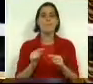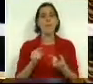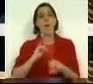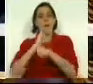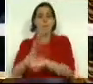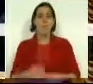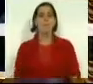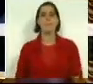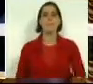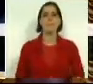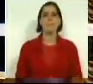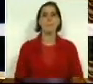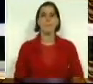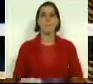assado.